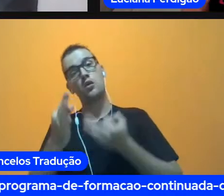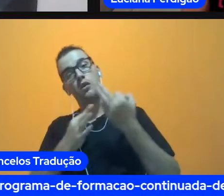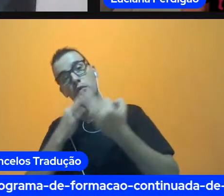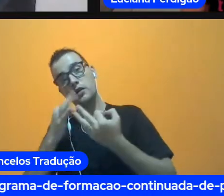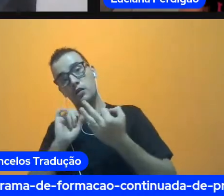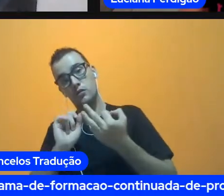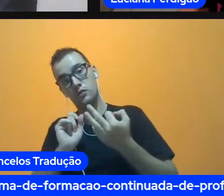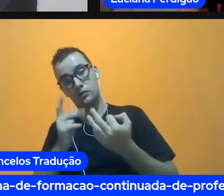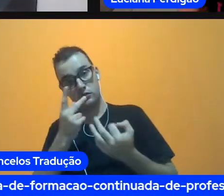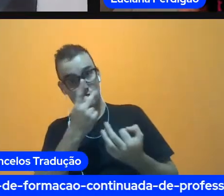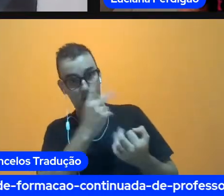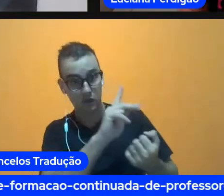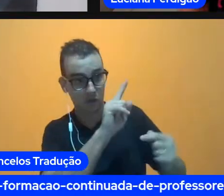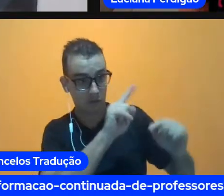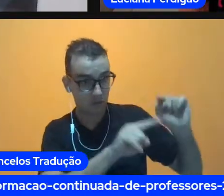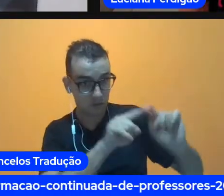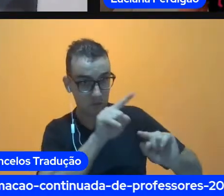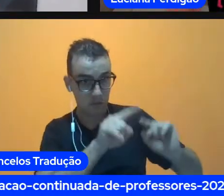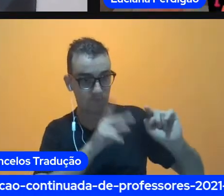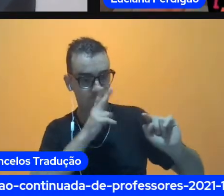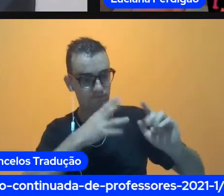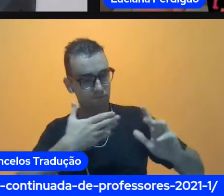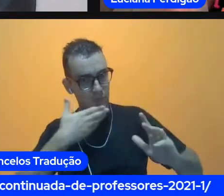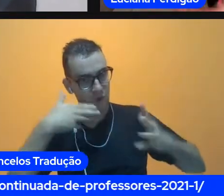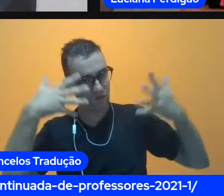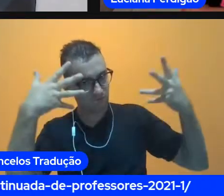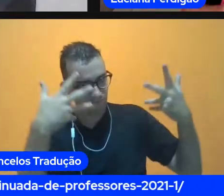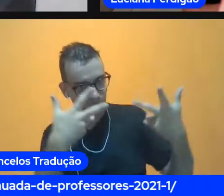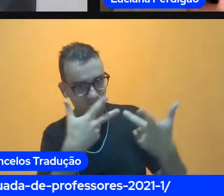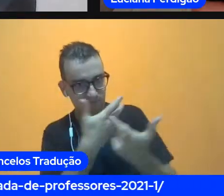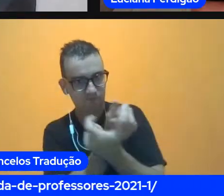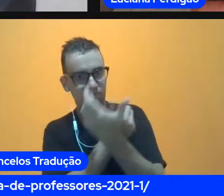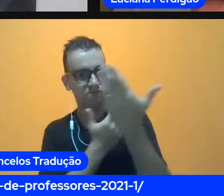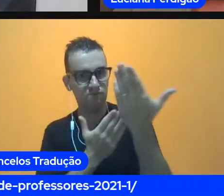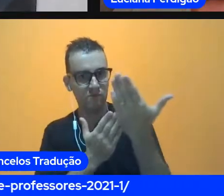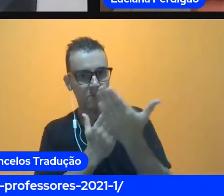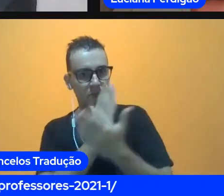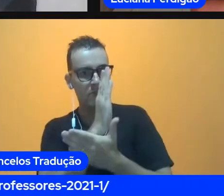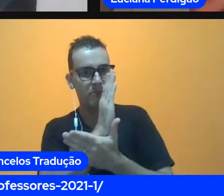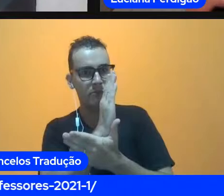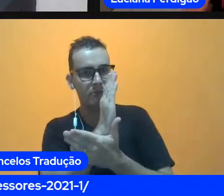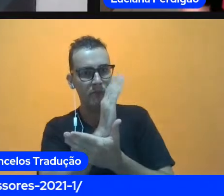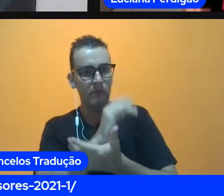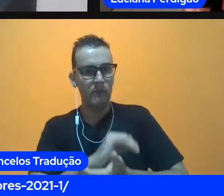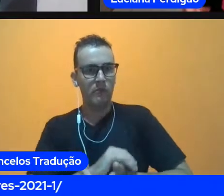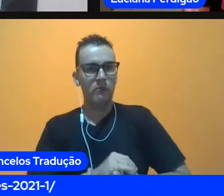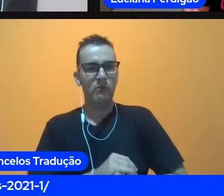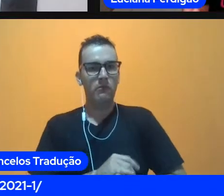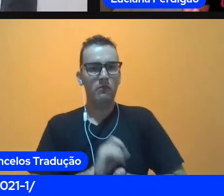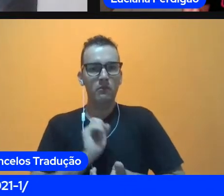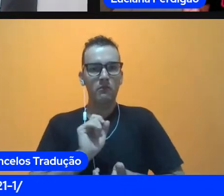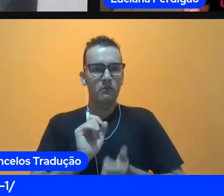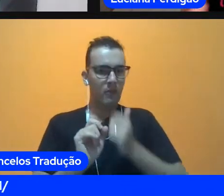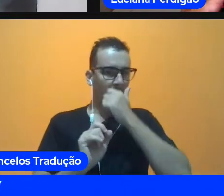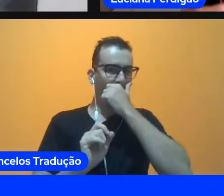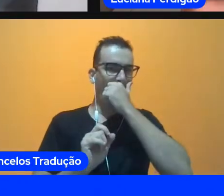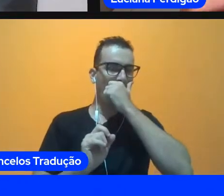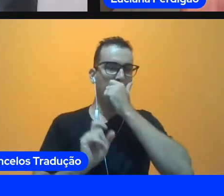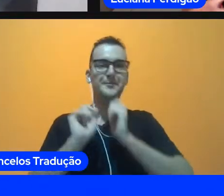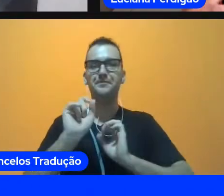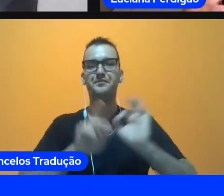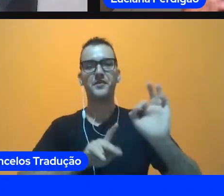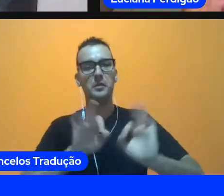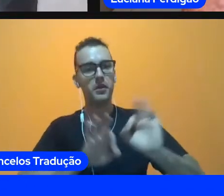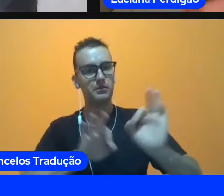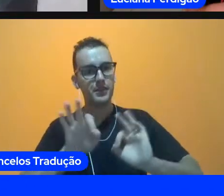seu instrumento ele vai estar mais desenvolvido na hora de aprovar, você já está mais preparado para poder aplicar. Então, uma